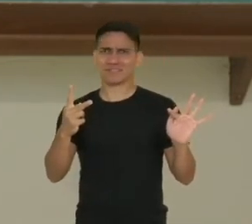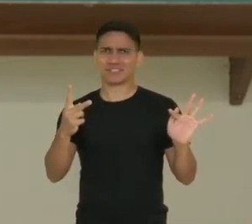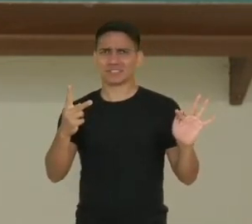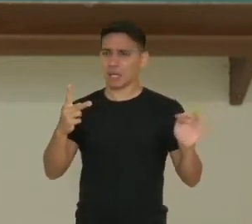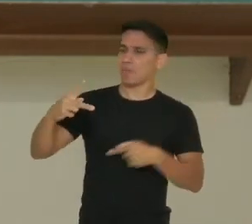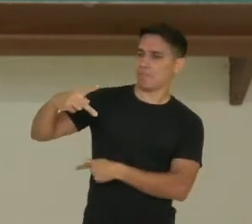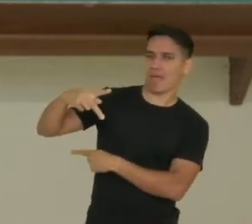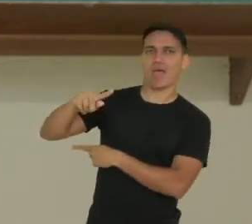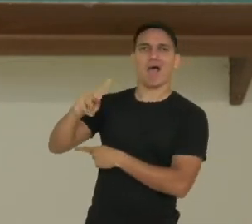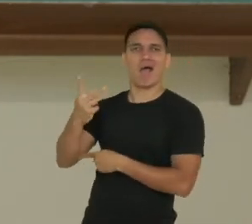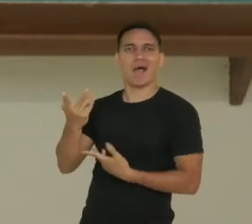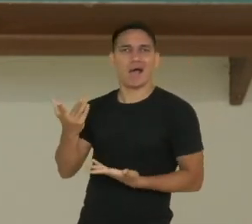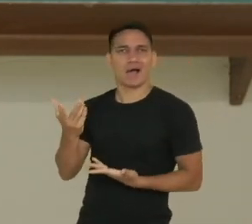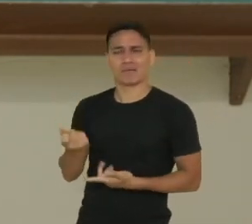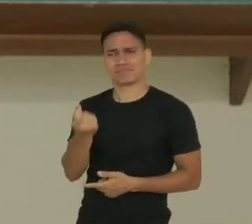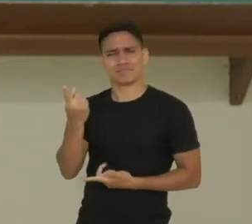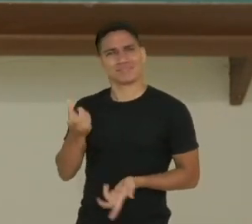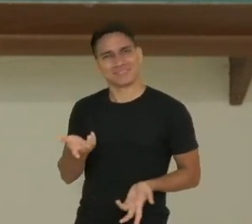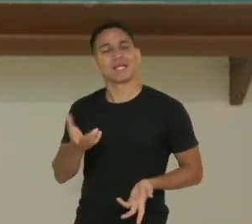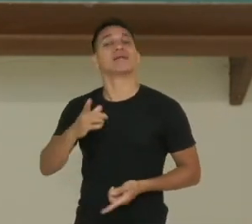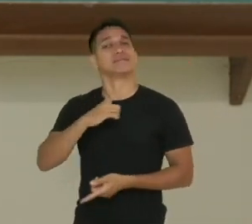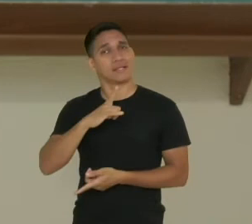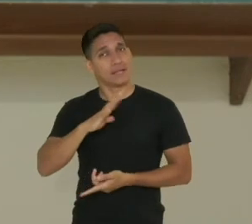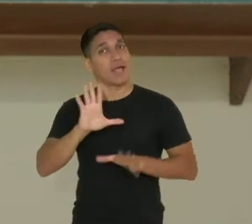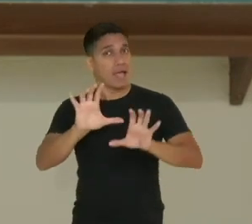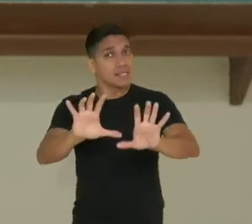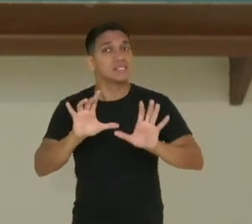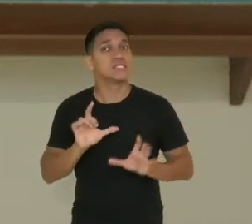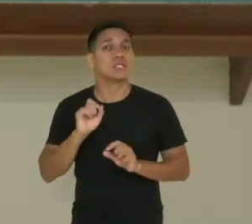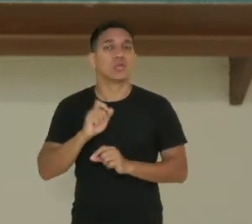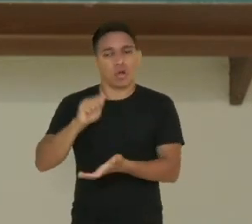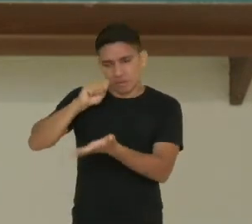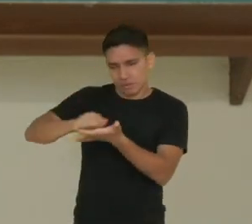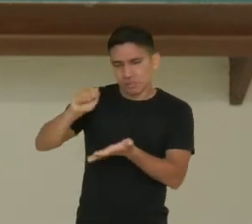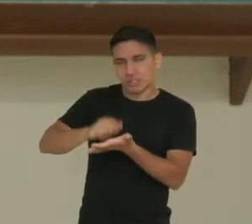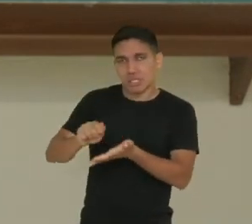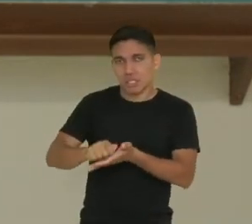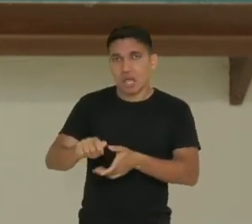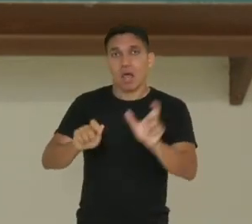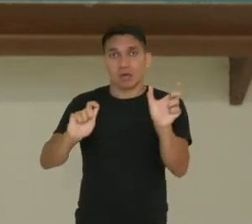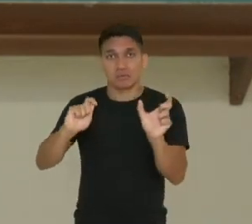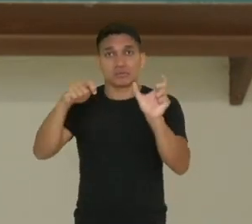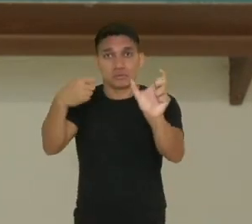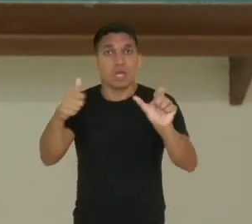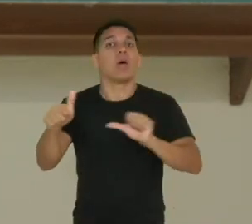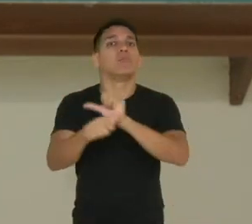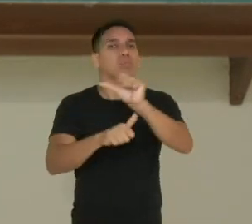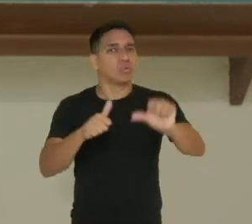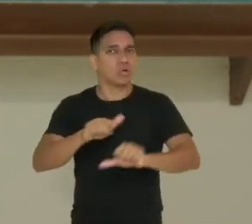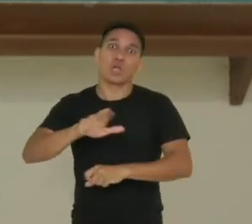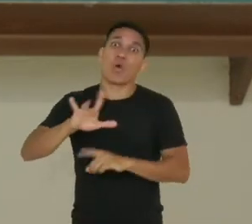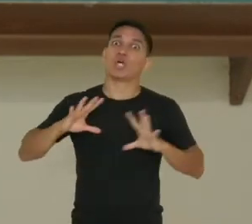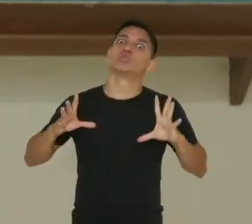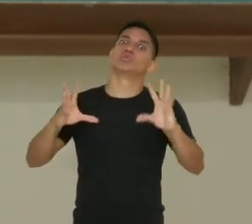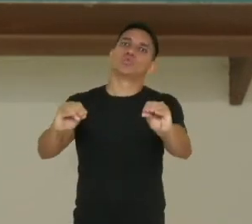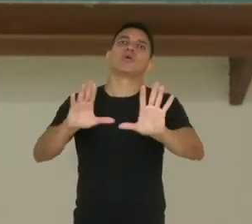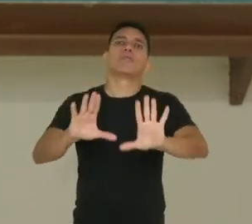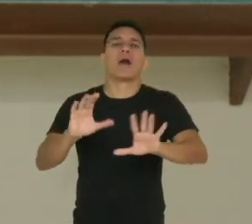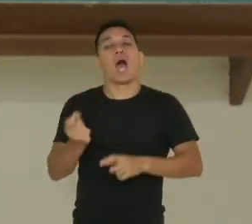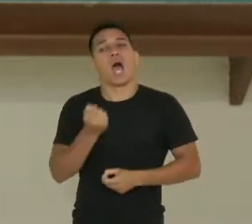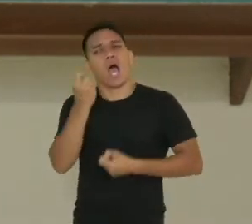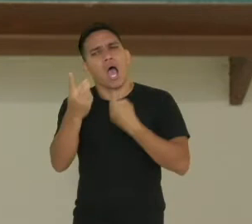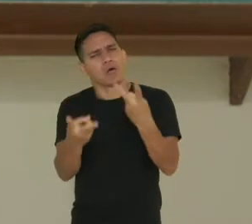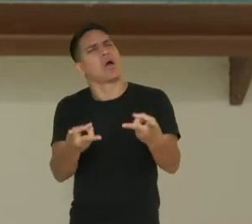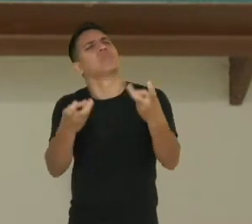F, usa PH, né? Então, é isso, as palavras se transformam, não são todas, mas nós pudemos